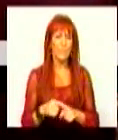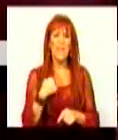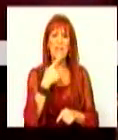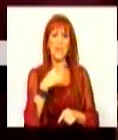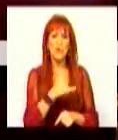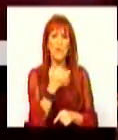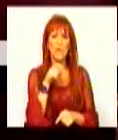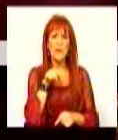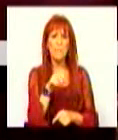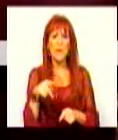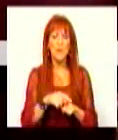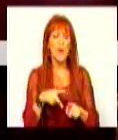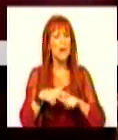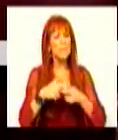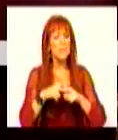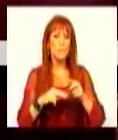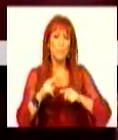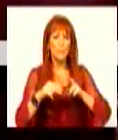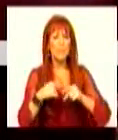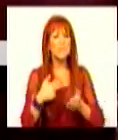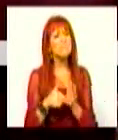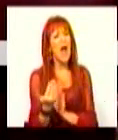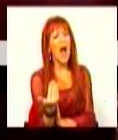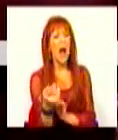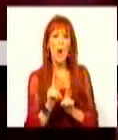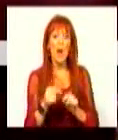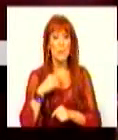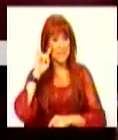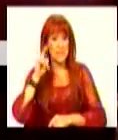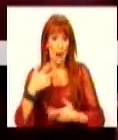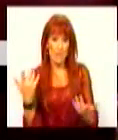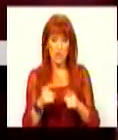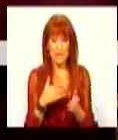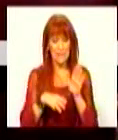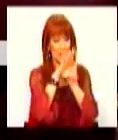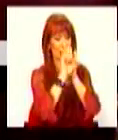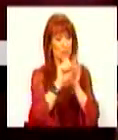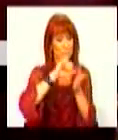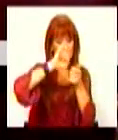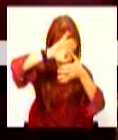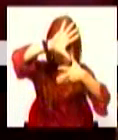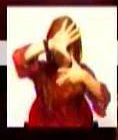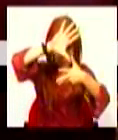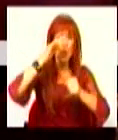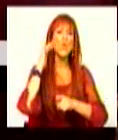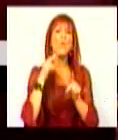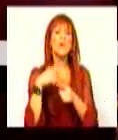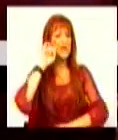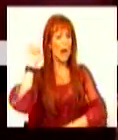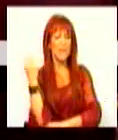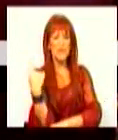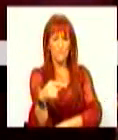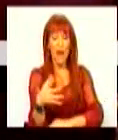referiu dos 20 mil euros para a manutenção, se chegava, se não chegava. Como sabem, está no decreto-lei da descentralização que este número vai ser